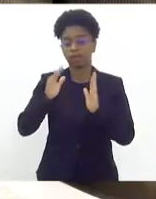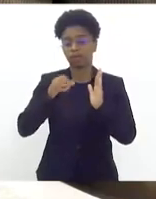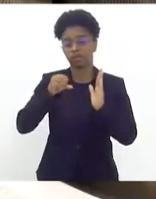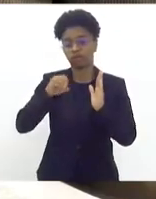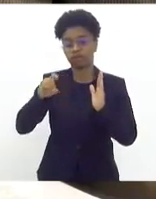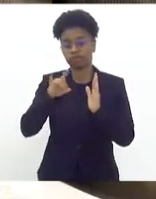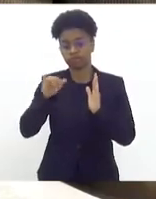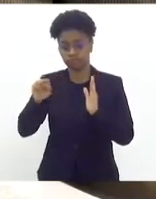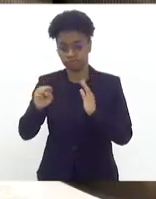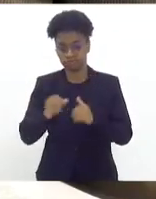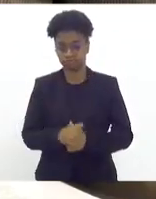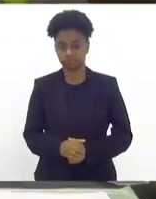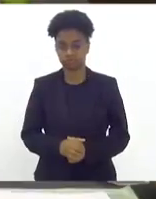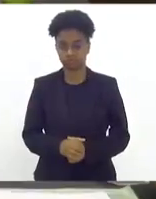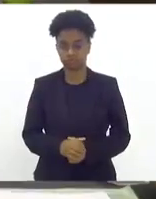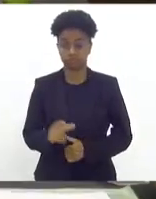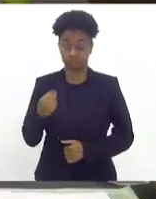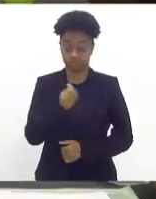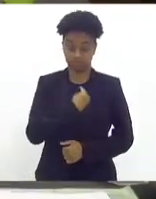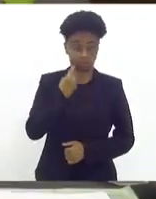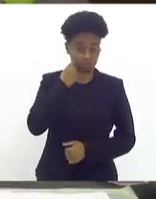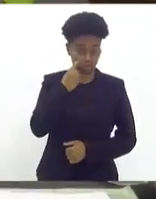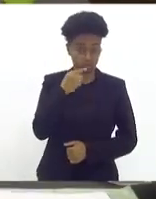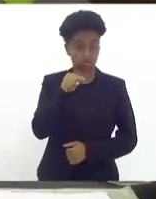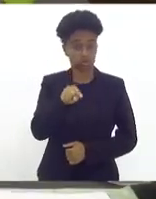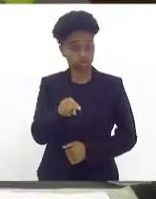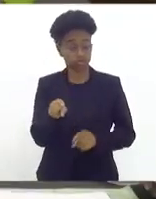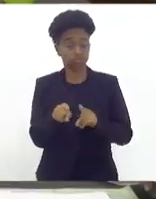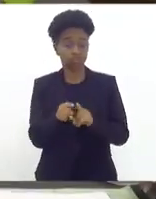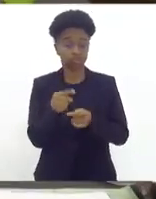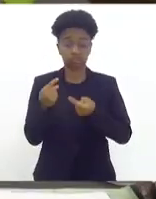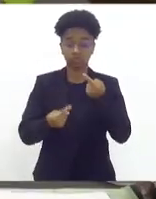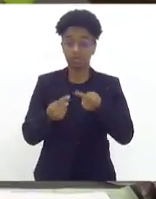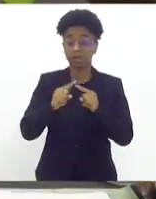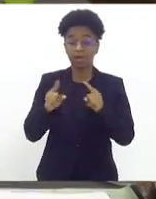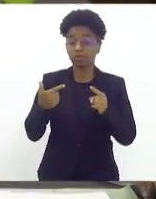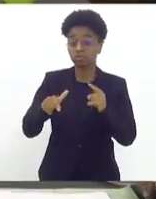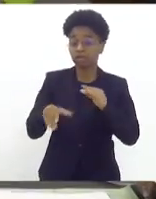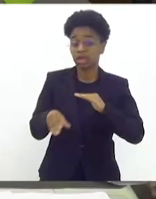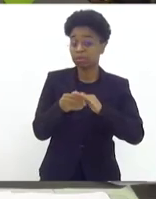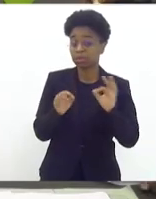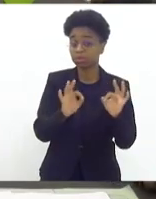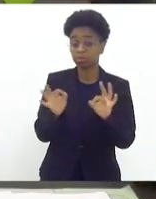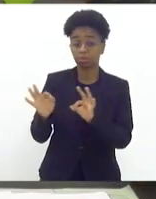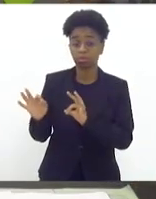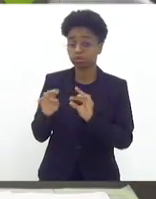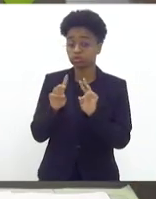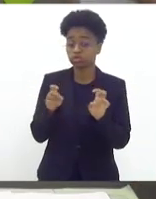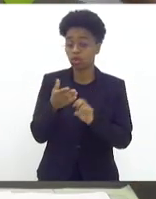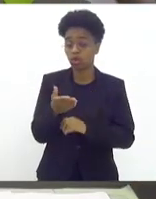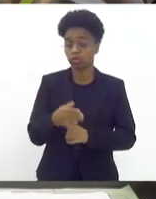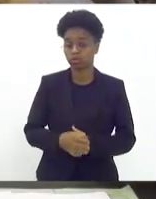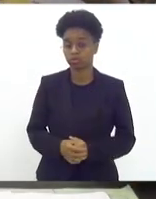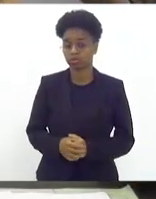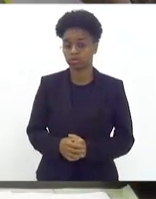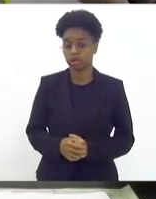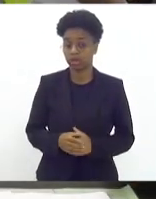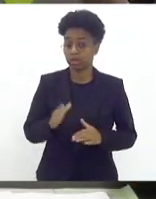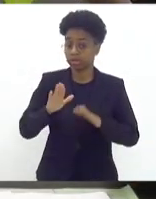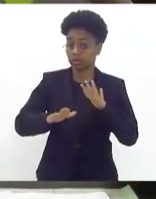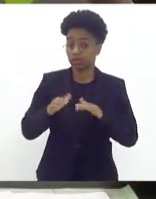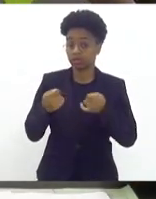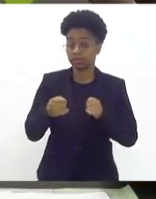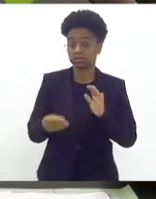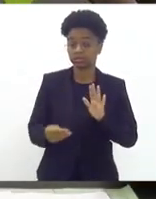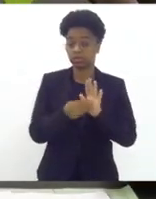é, isso foi, a gente até pensou nisso e foi discutido com os autores. O problema é que não tem emenda nesse sentido. Talvez fosse uma forçação de